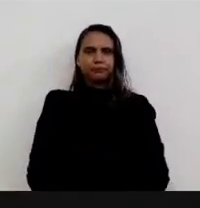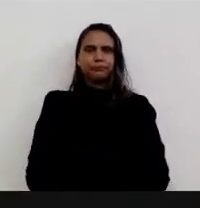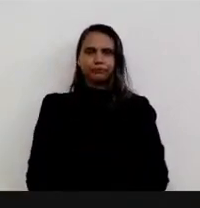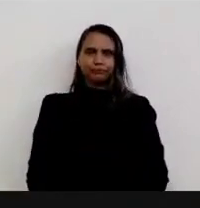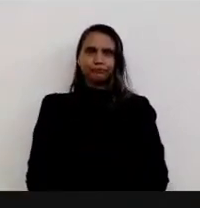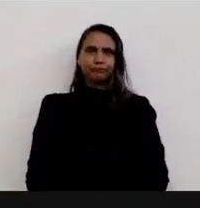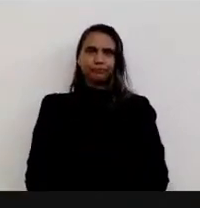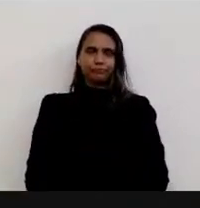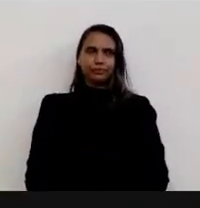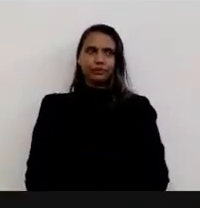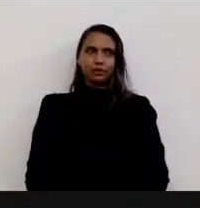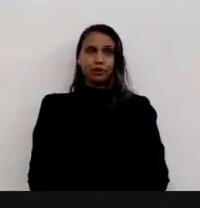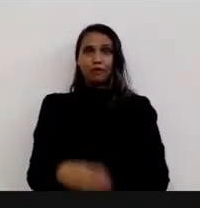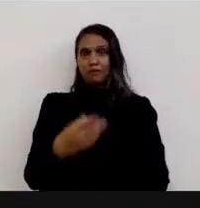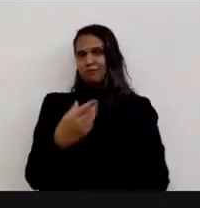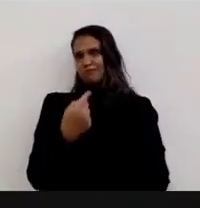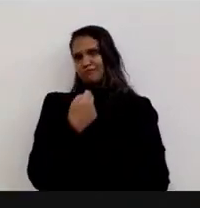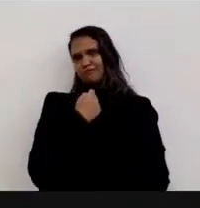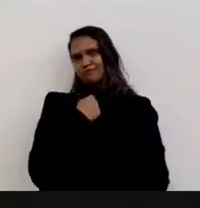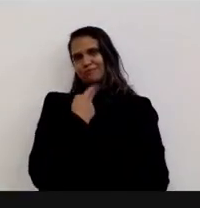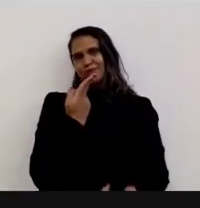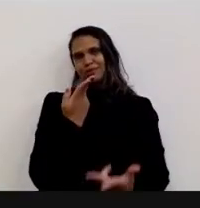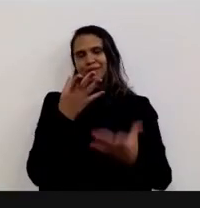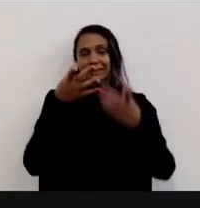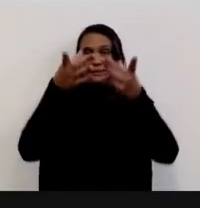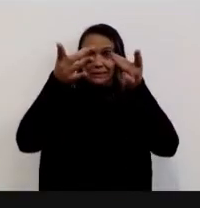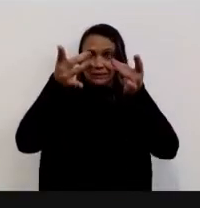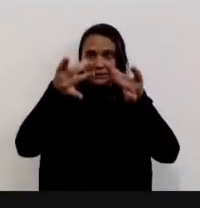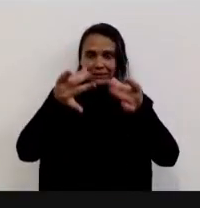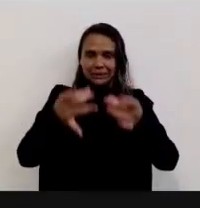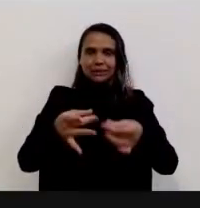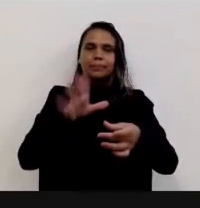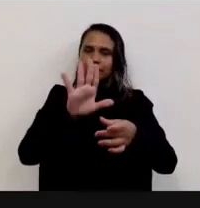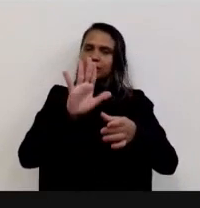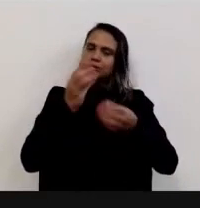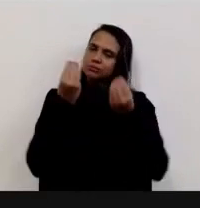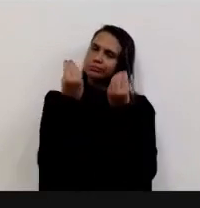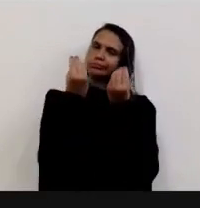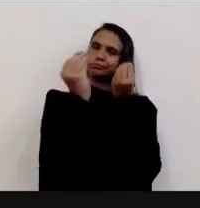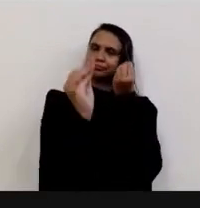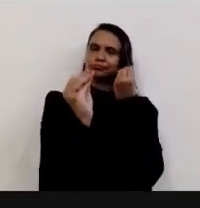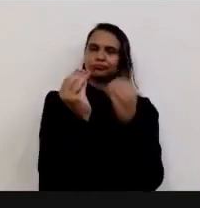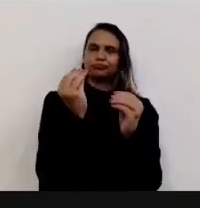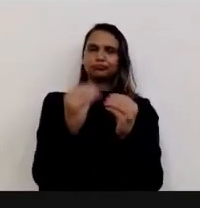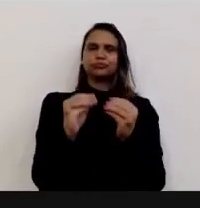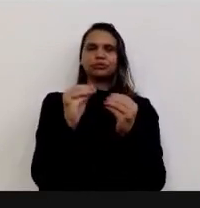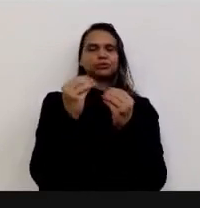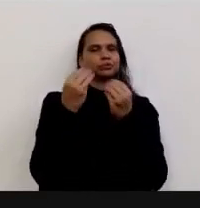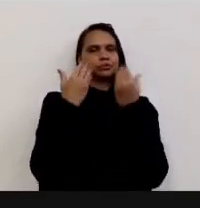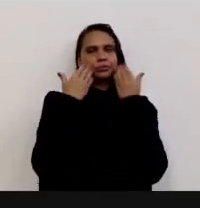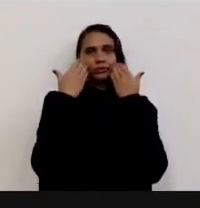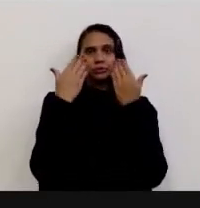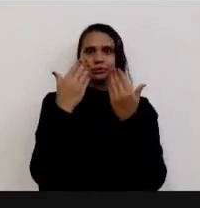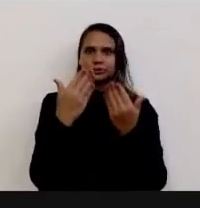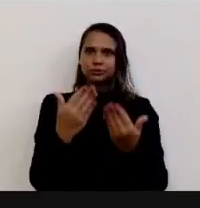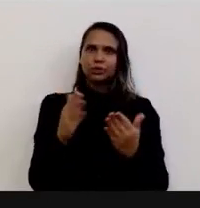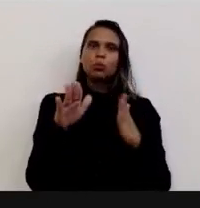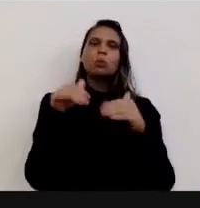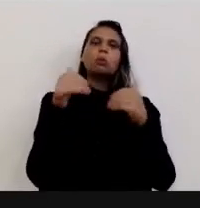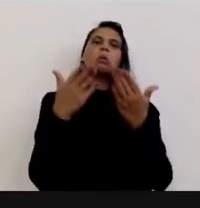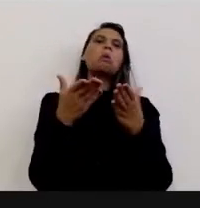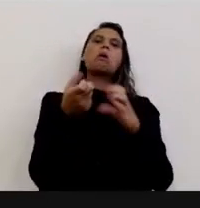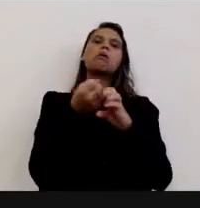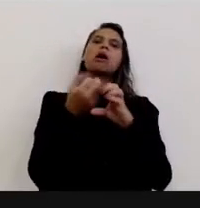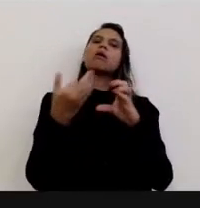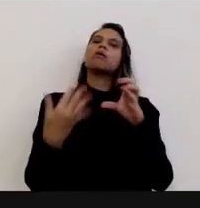Bem, aqui eu não vou entrar muito em detalhe, mas coloquei na apresentação, né, que os critérios que a gente usou para chegar nos modelos, né.